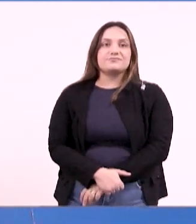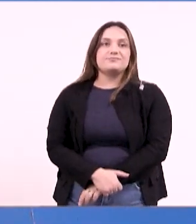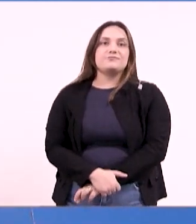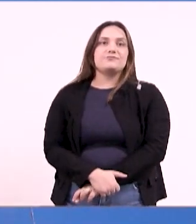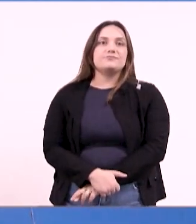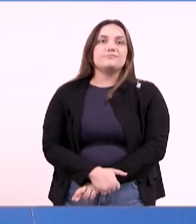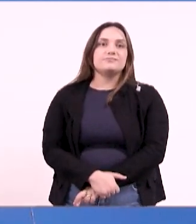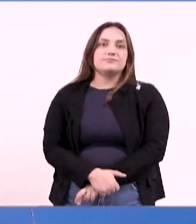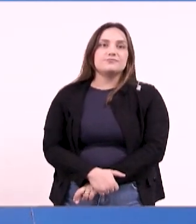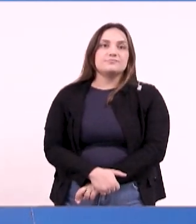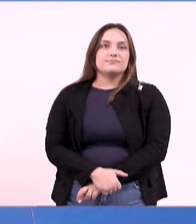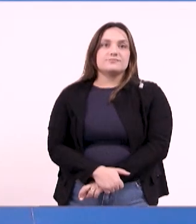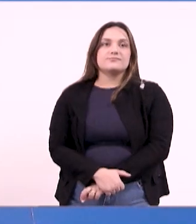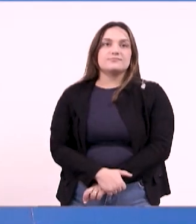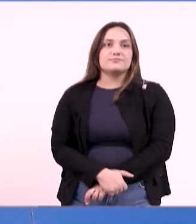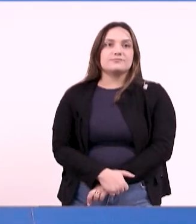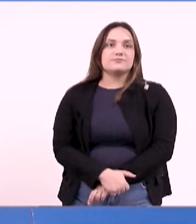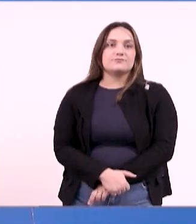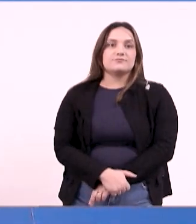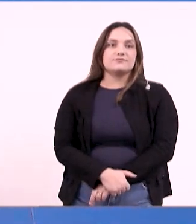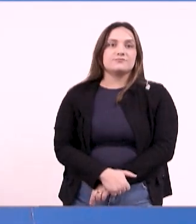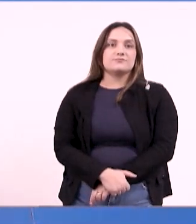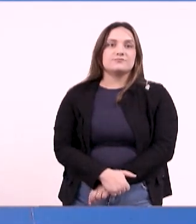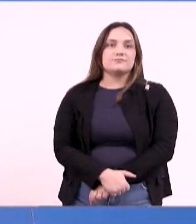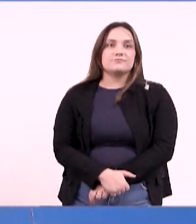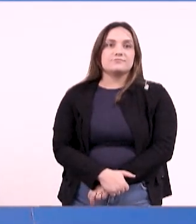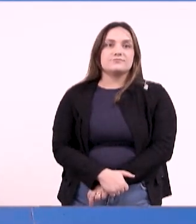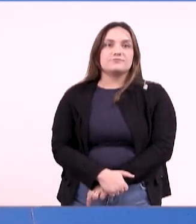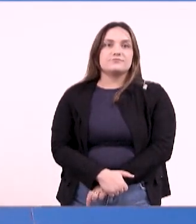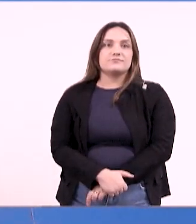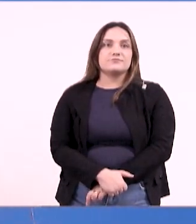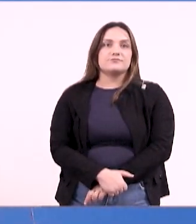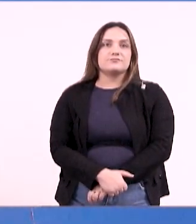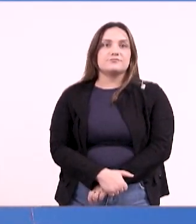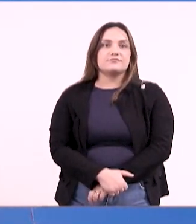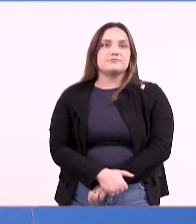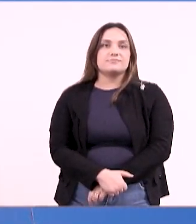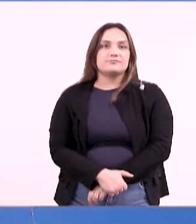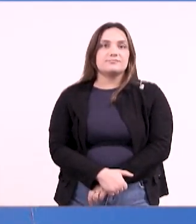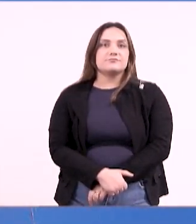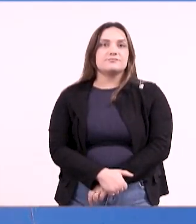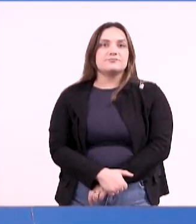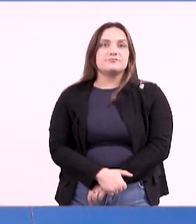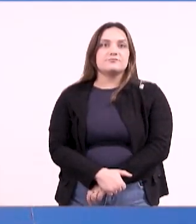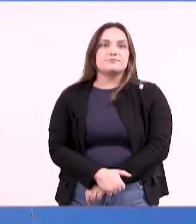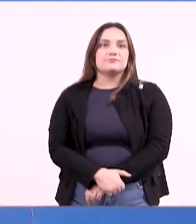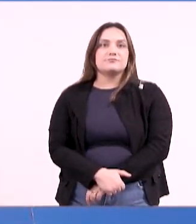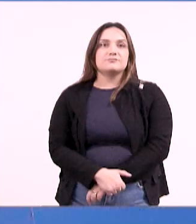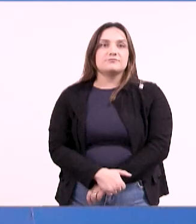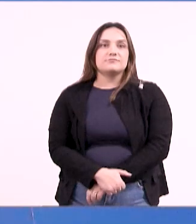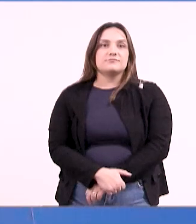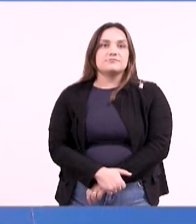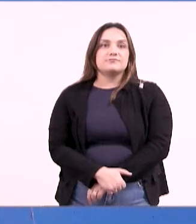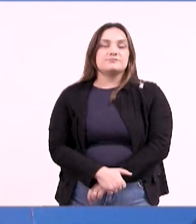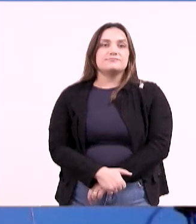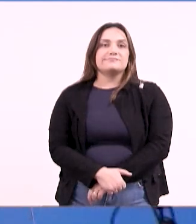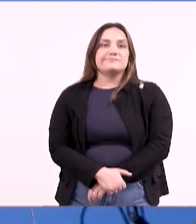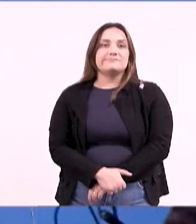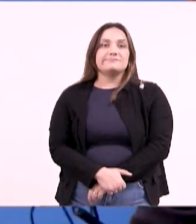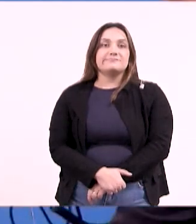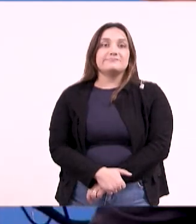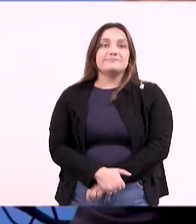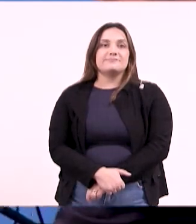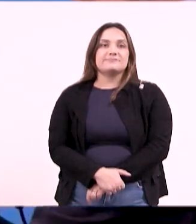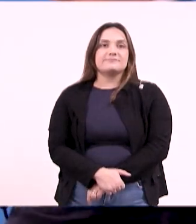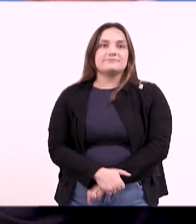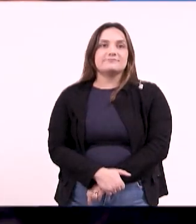Grande, Jaraguari. Então, diligenciar junto às concessionárias e ao governo para que possa oferecer o suporte adequado e necessário, uma vez